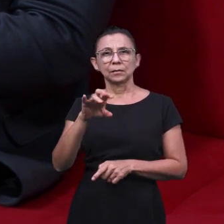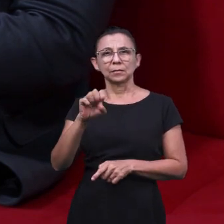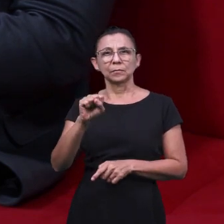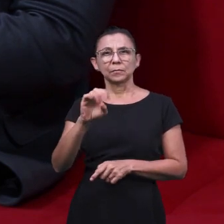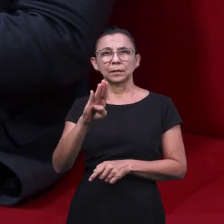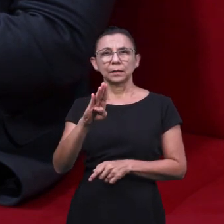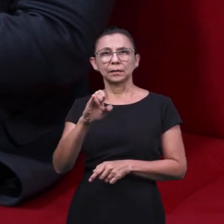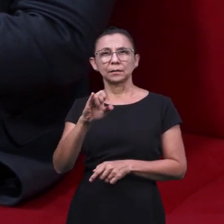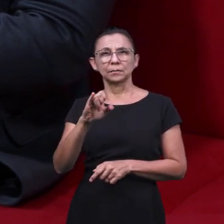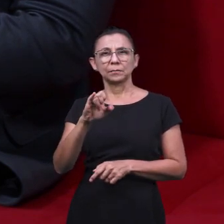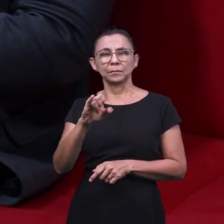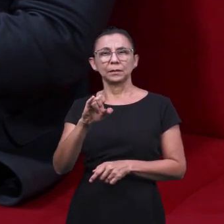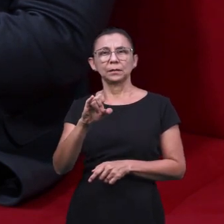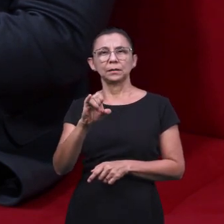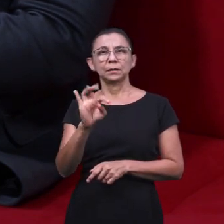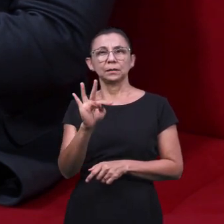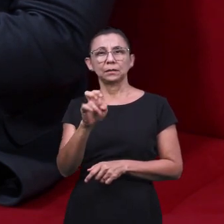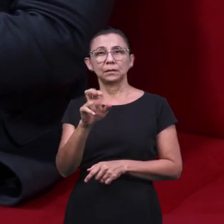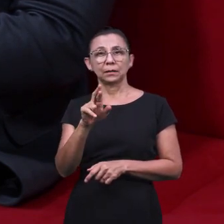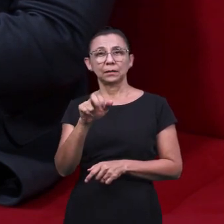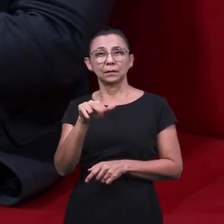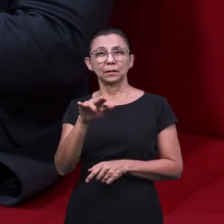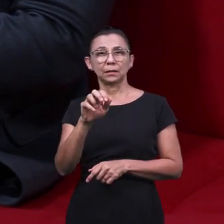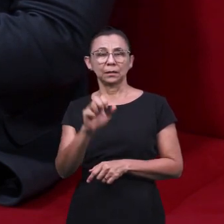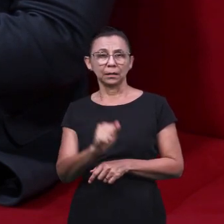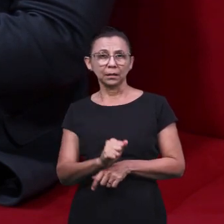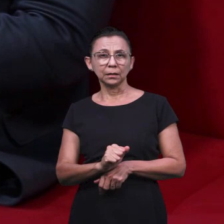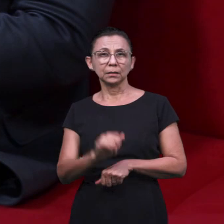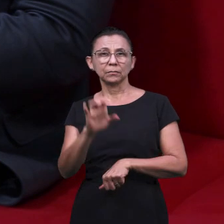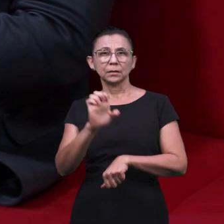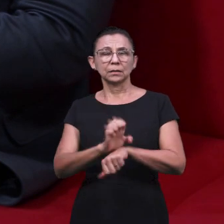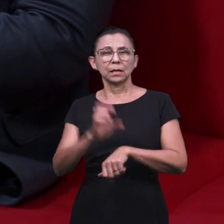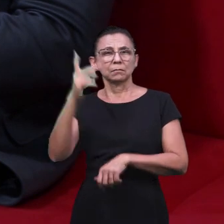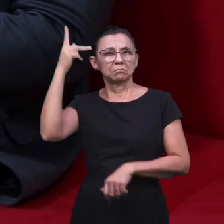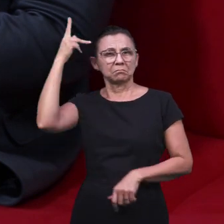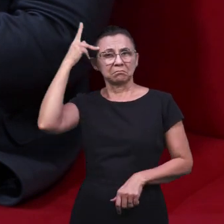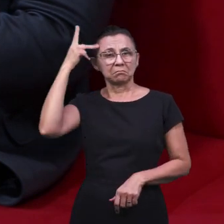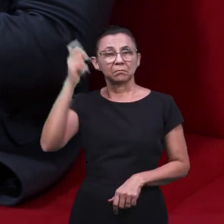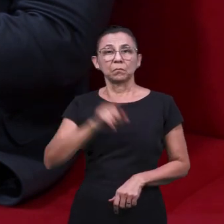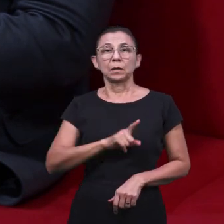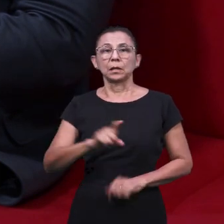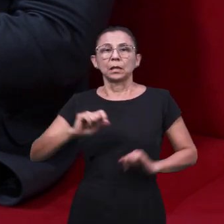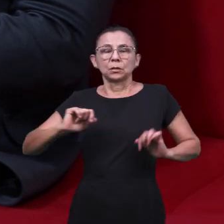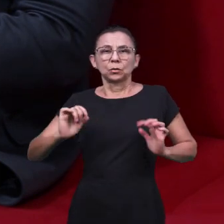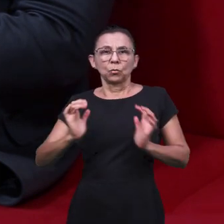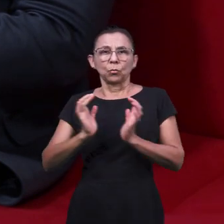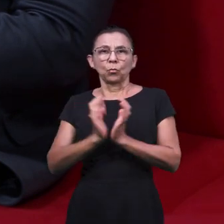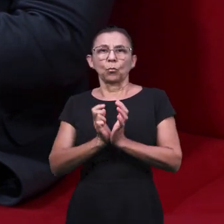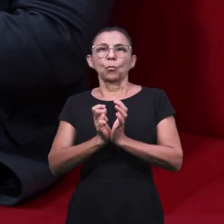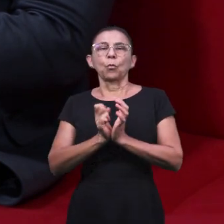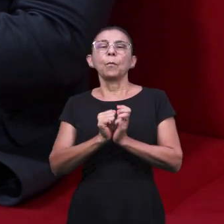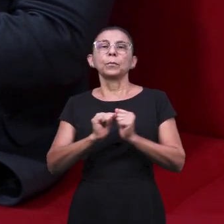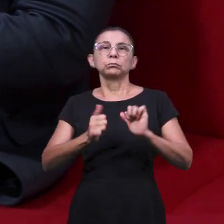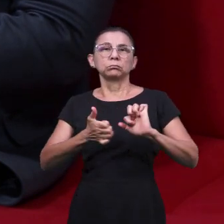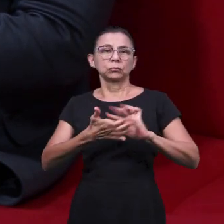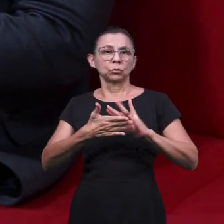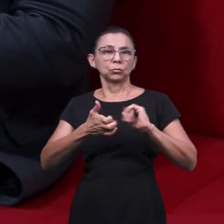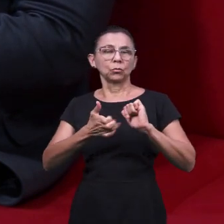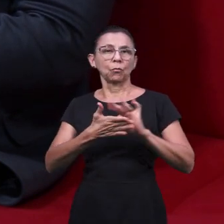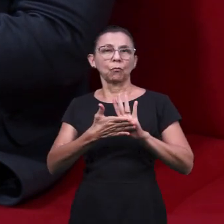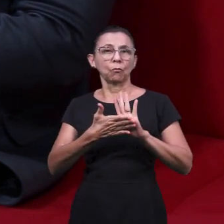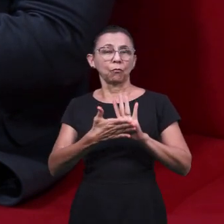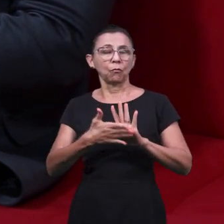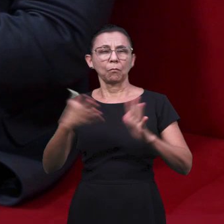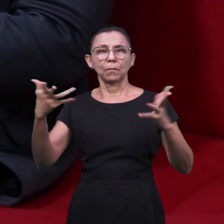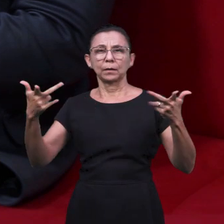muito tradicional, tinha um bom coro, uma excelente regente coral, e comecei lá com 15 anos, com a